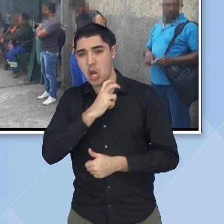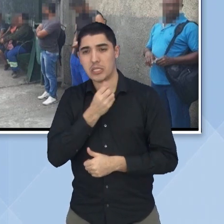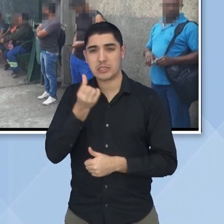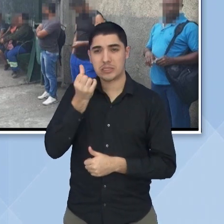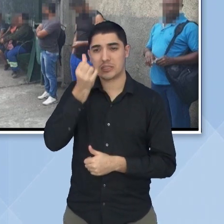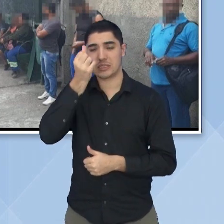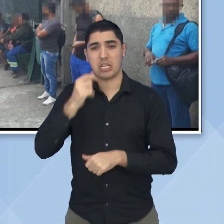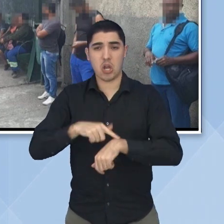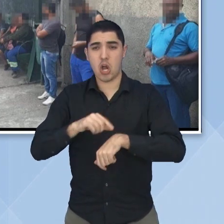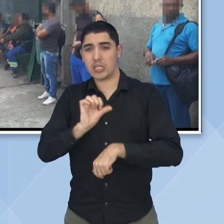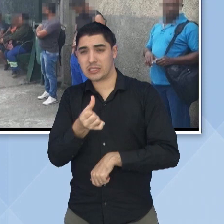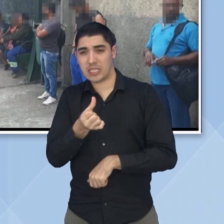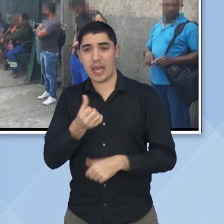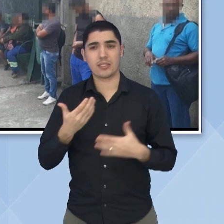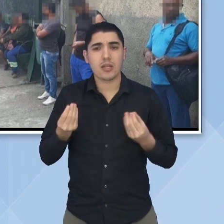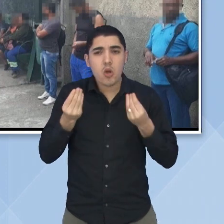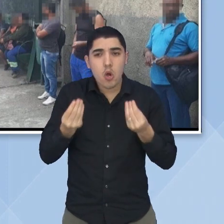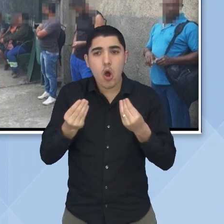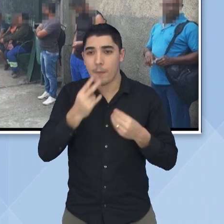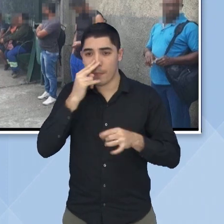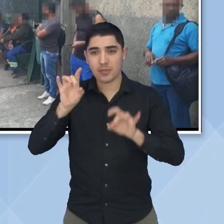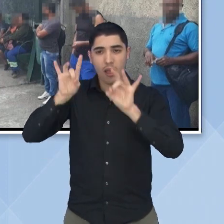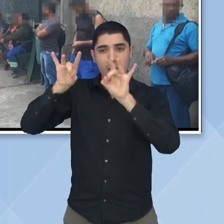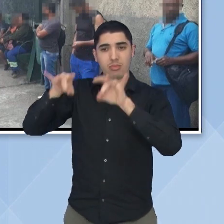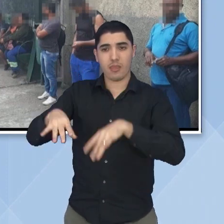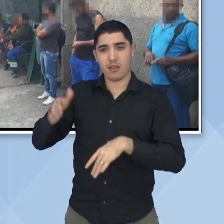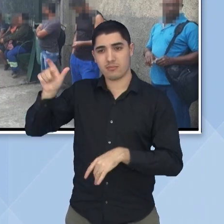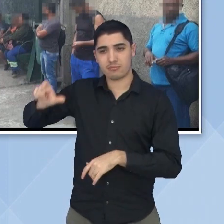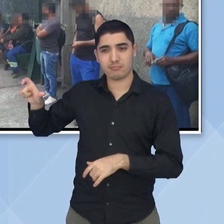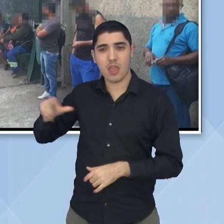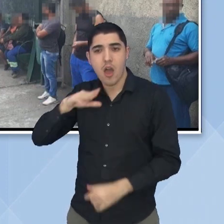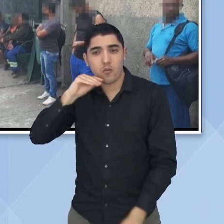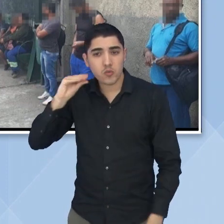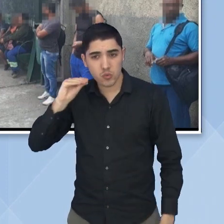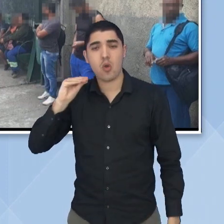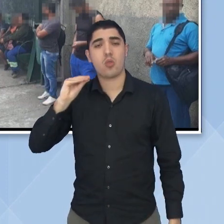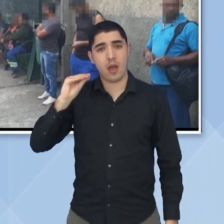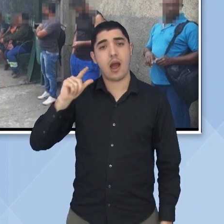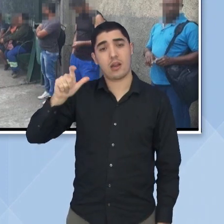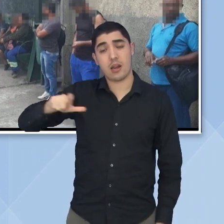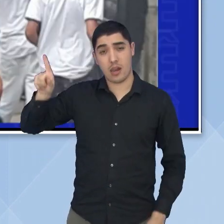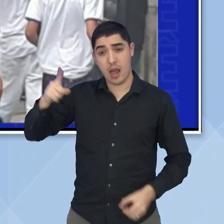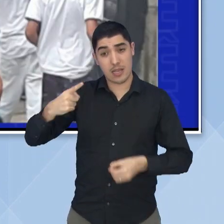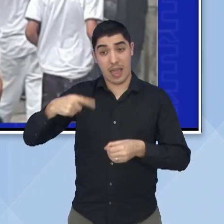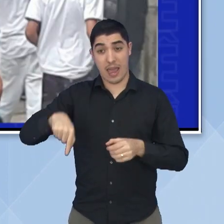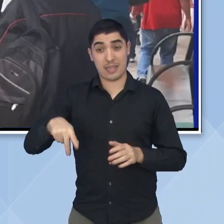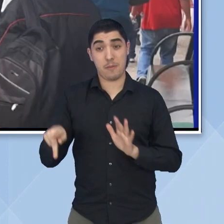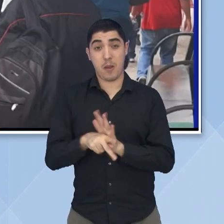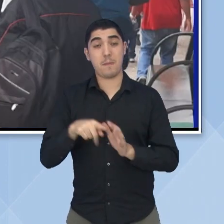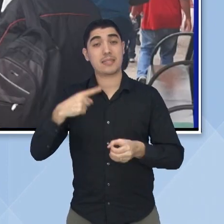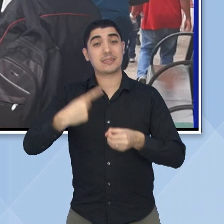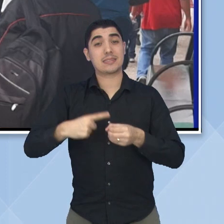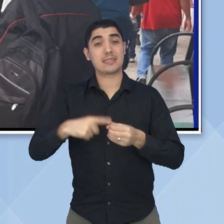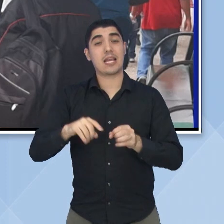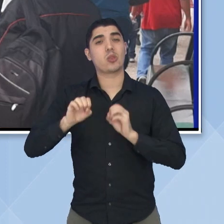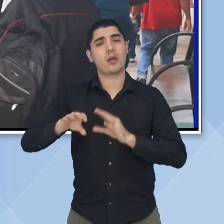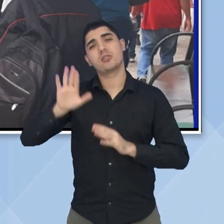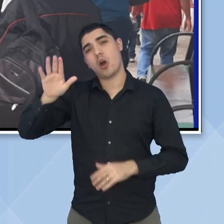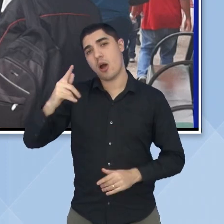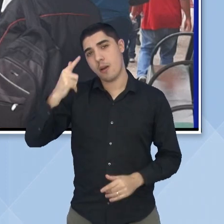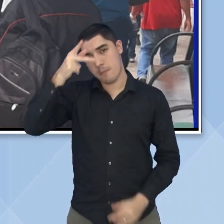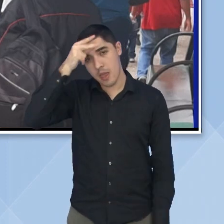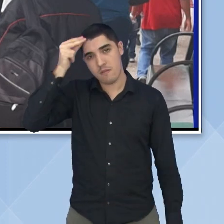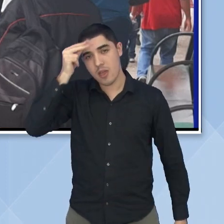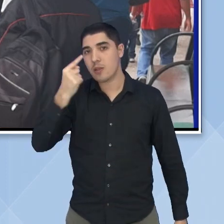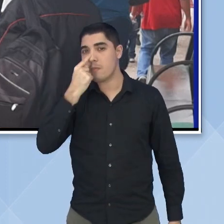Isso daqui é o abandono com que estão os funcionários lá da cidade da educação. Prefeito, eu acho que o senhor tem